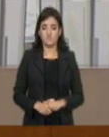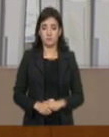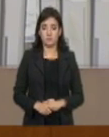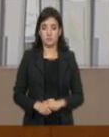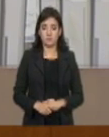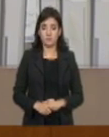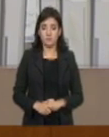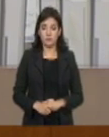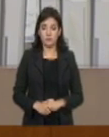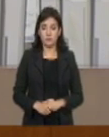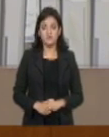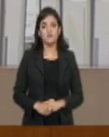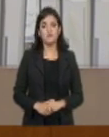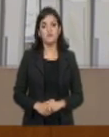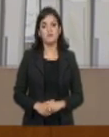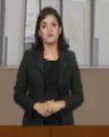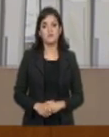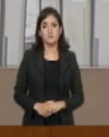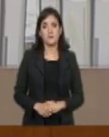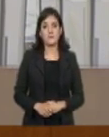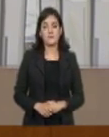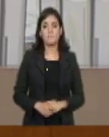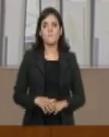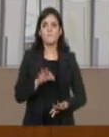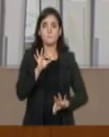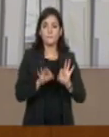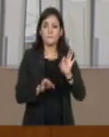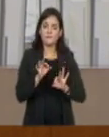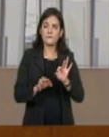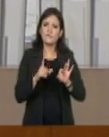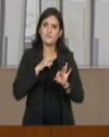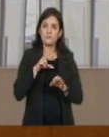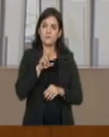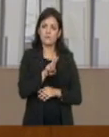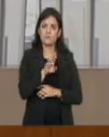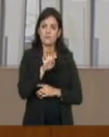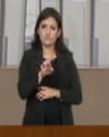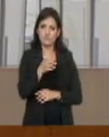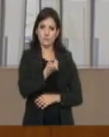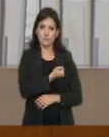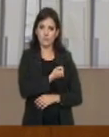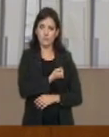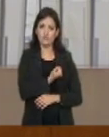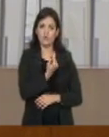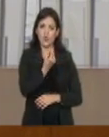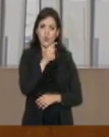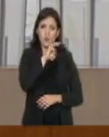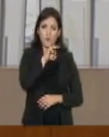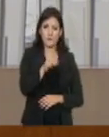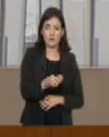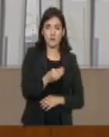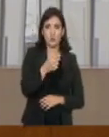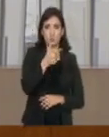Em recente julgado, no recurso extraordinário número